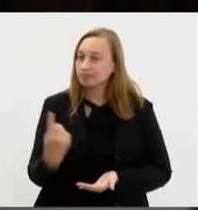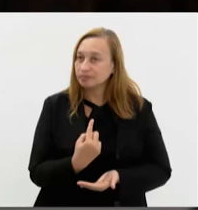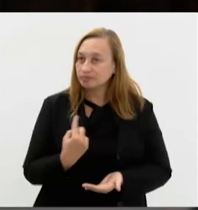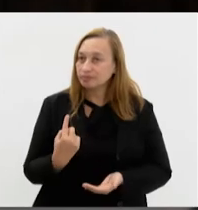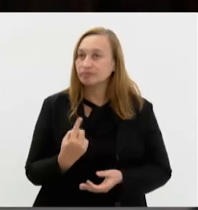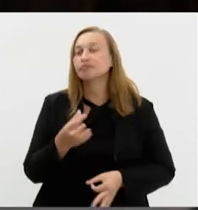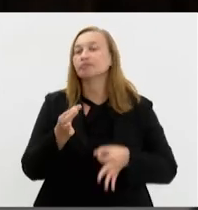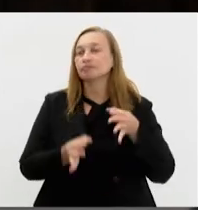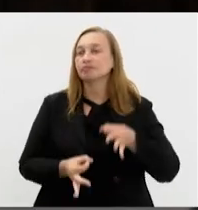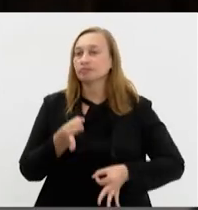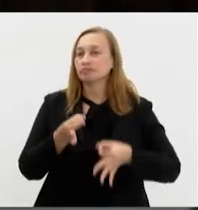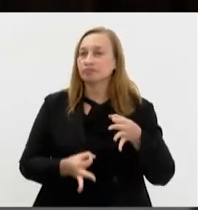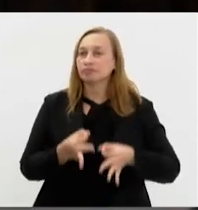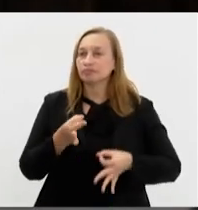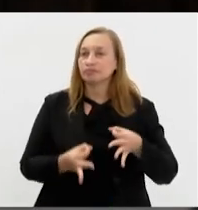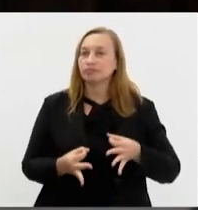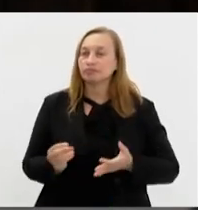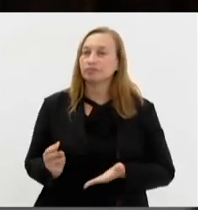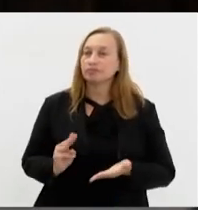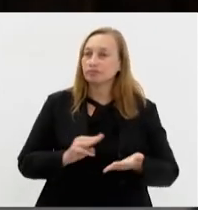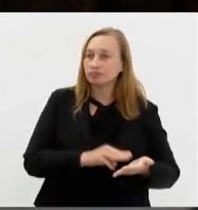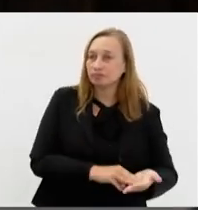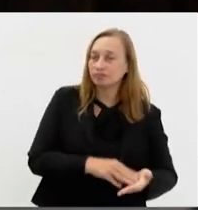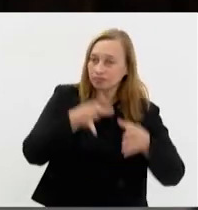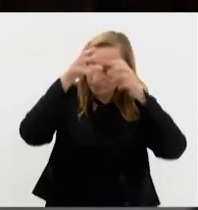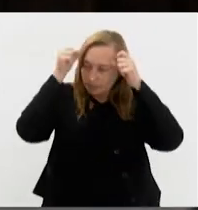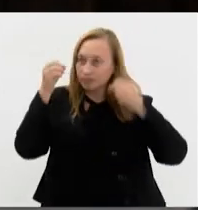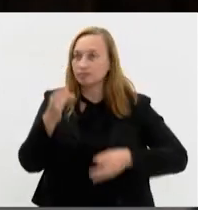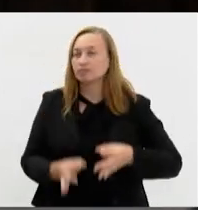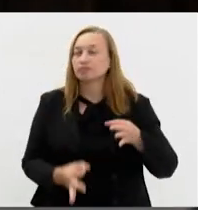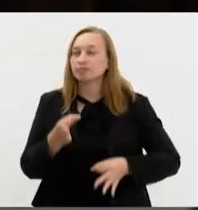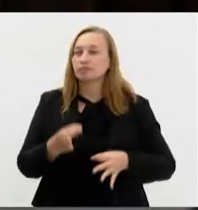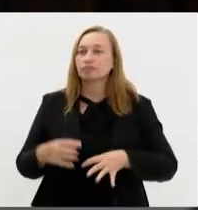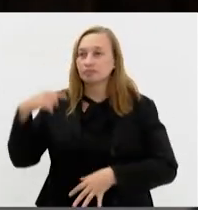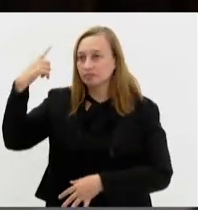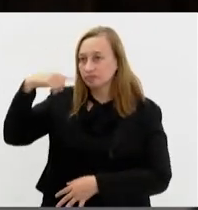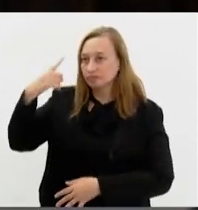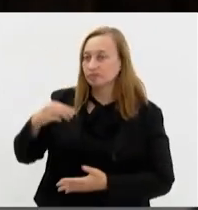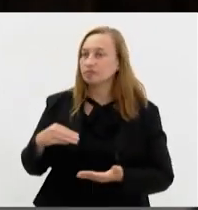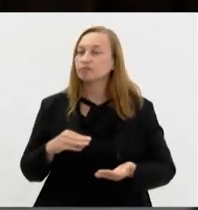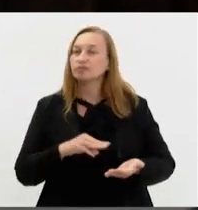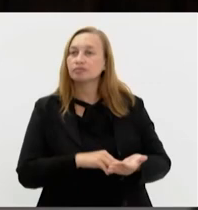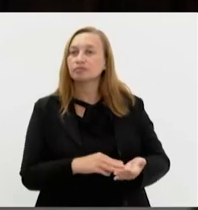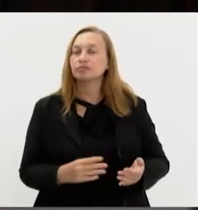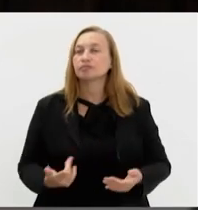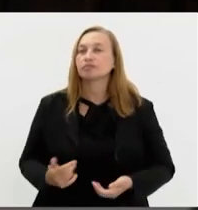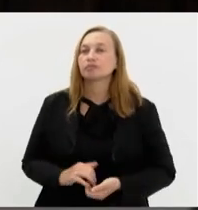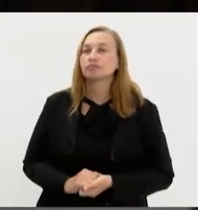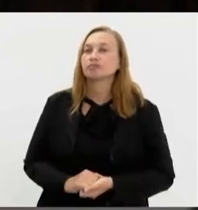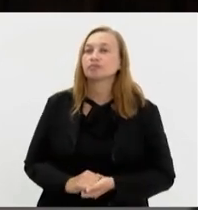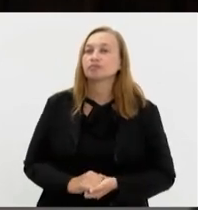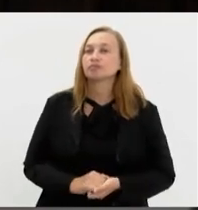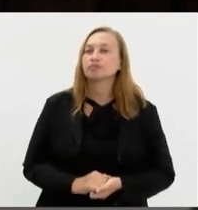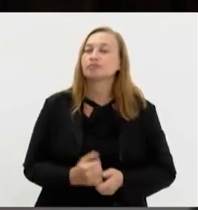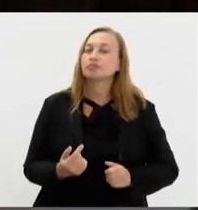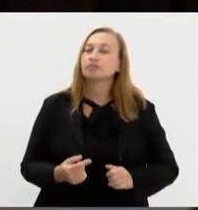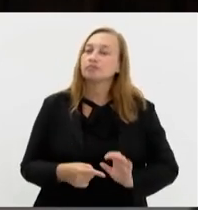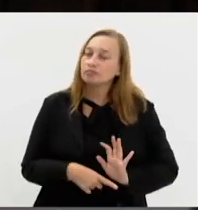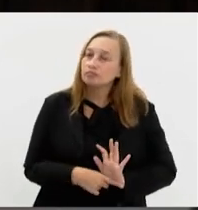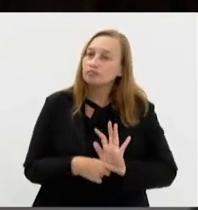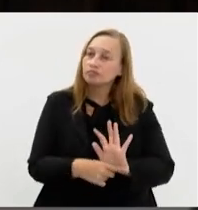sistema de Justiça seja membros dos tribunais eleitorais advogados membros do Ministério Público temos condição de dar um contributo